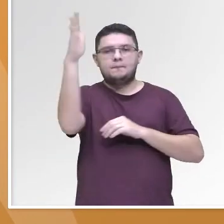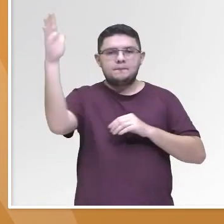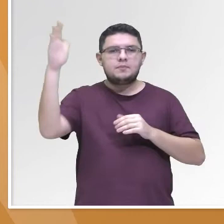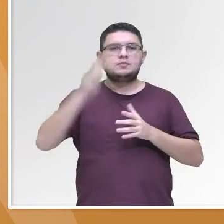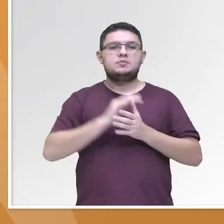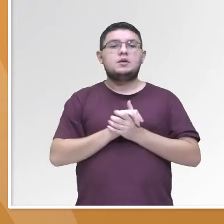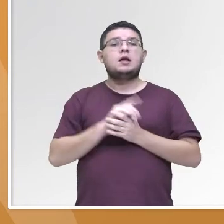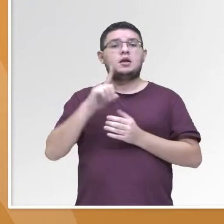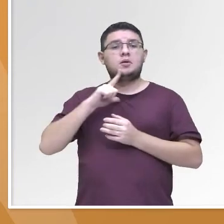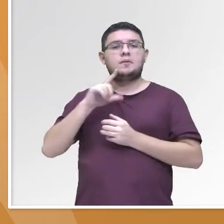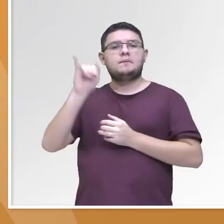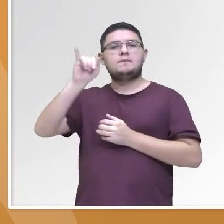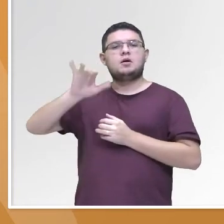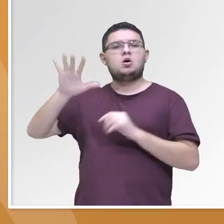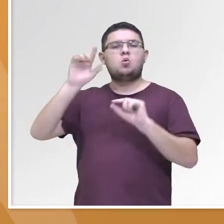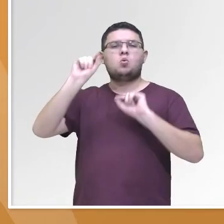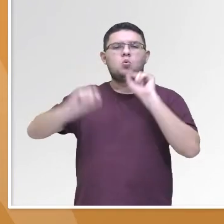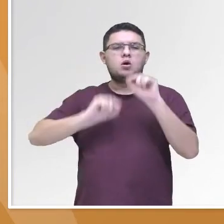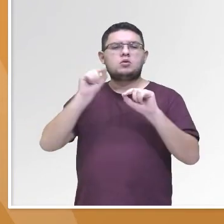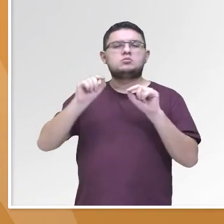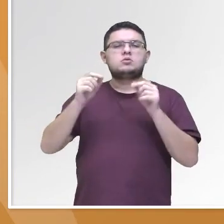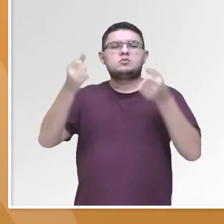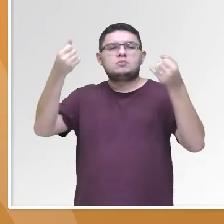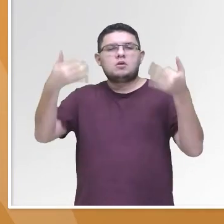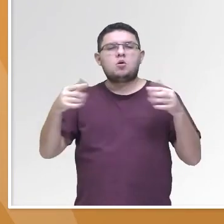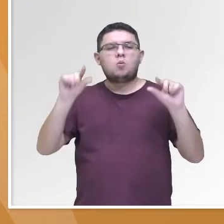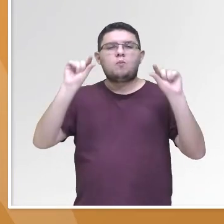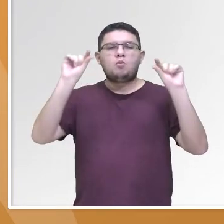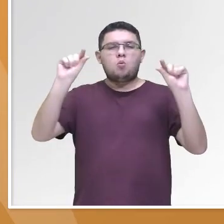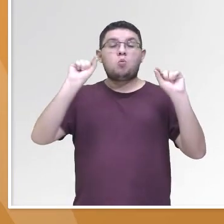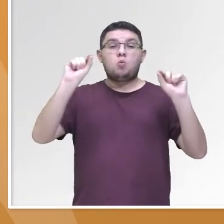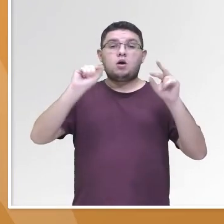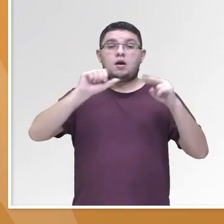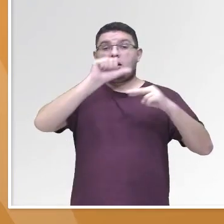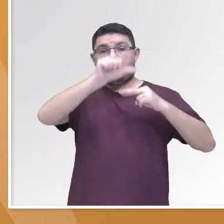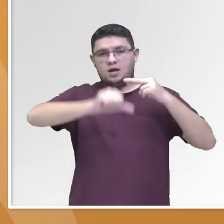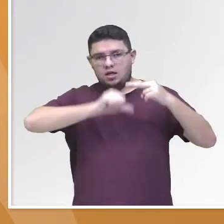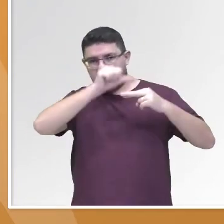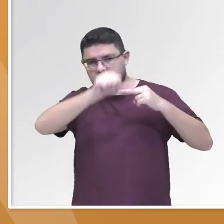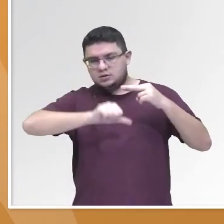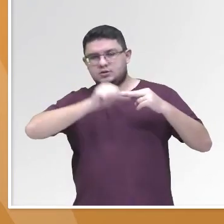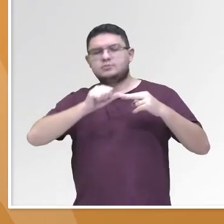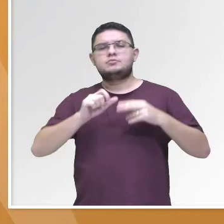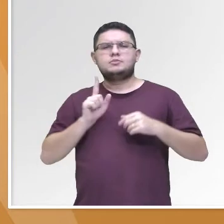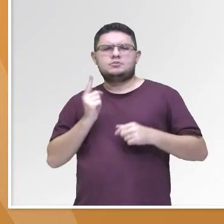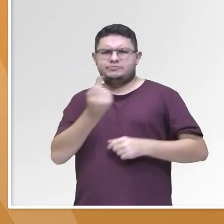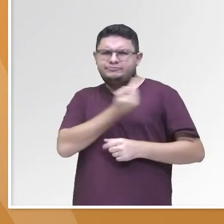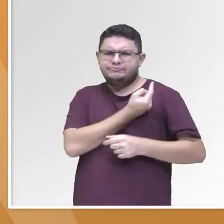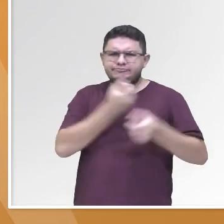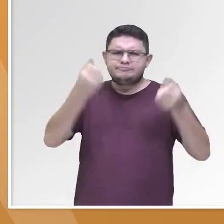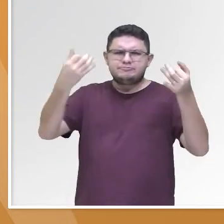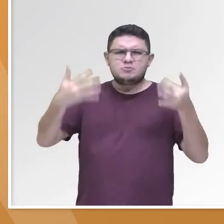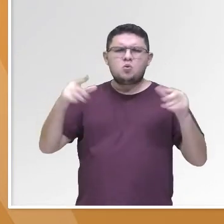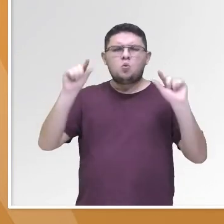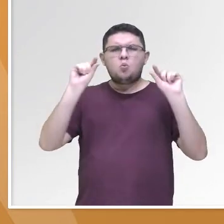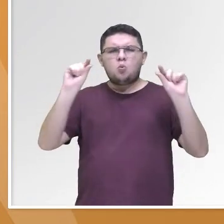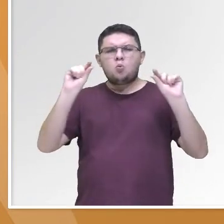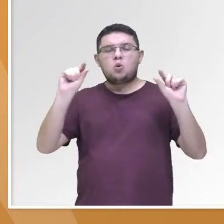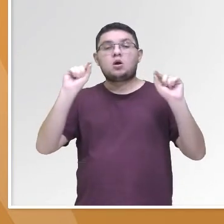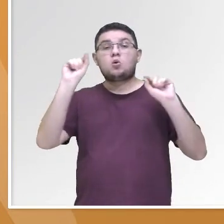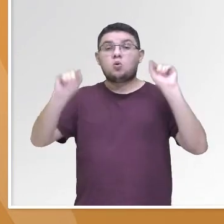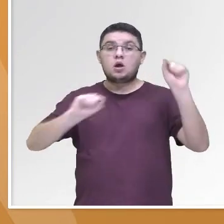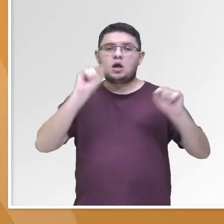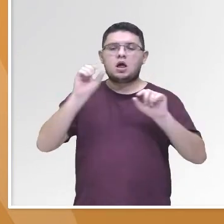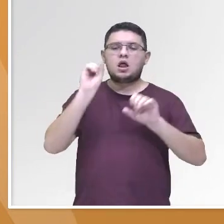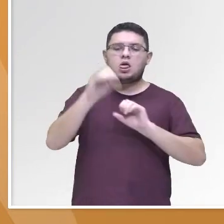pouco sobre a reciclagem, né, as questões ambientais. A gente estava falando aí sobre os resíduos, né, como a gente chama, ou sobre o